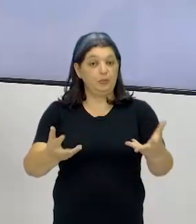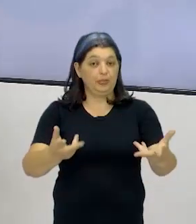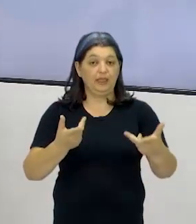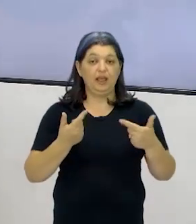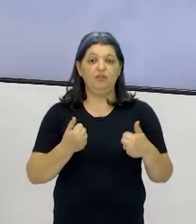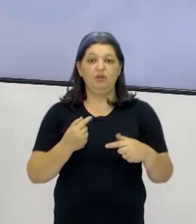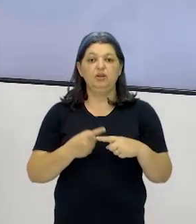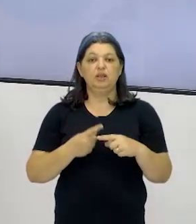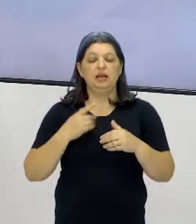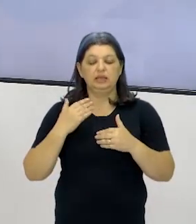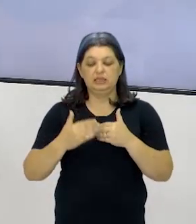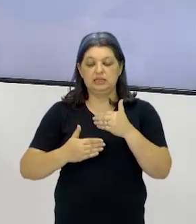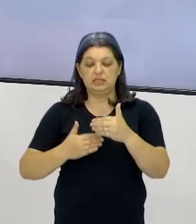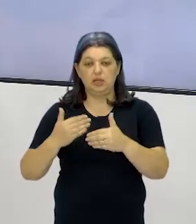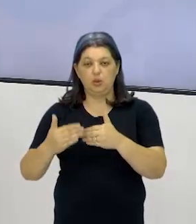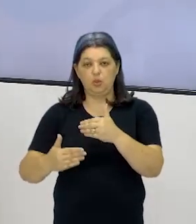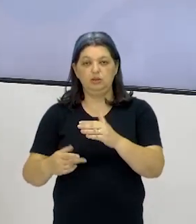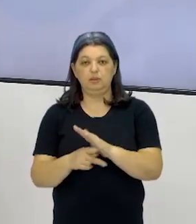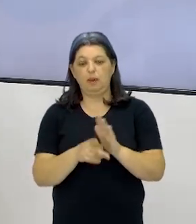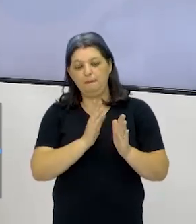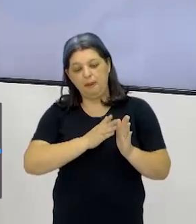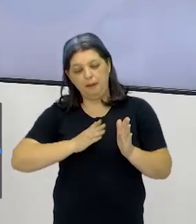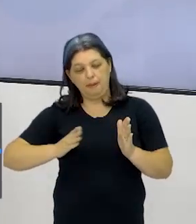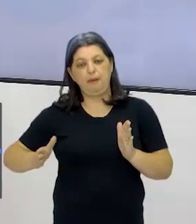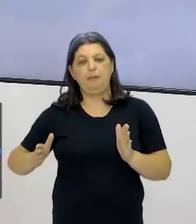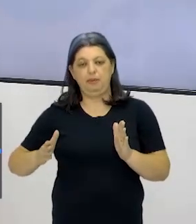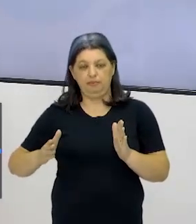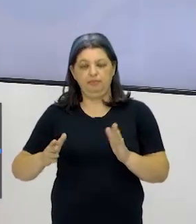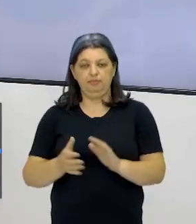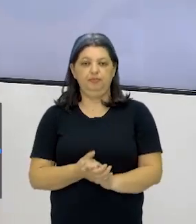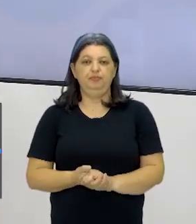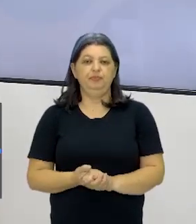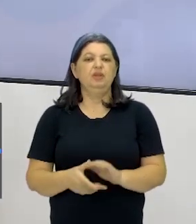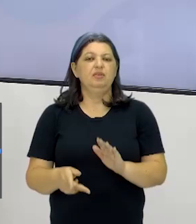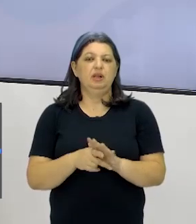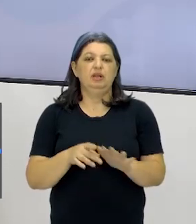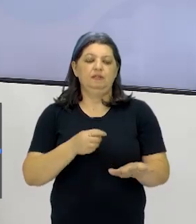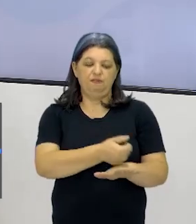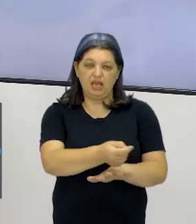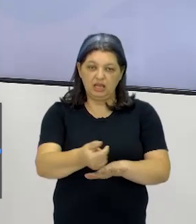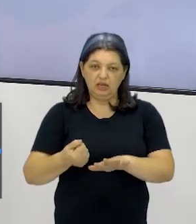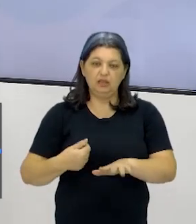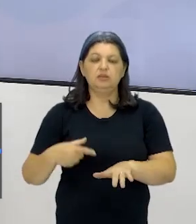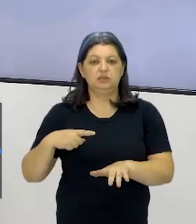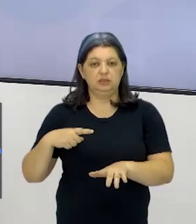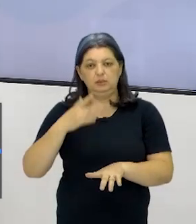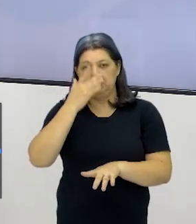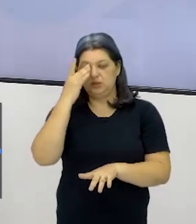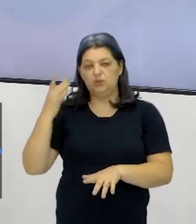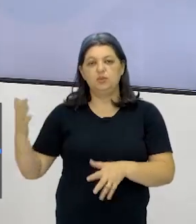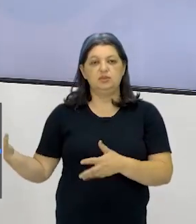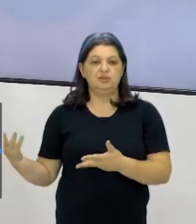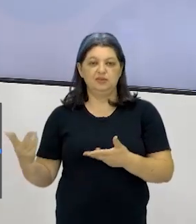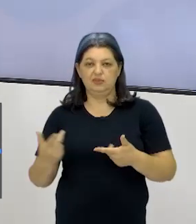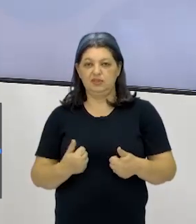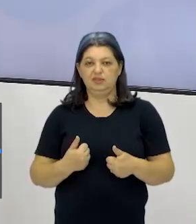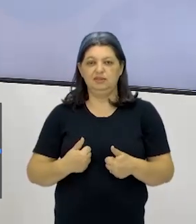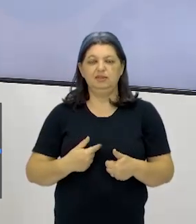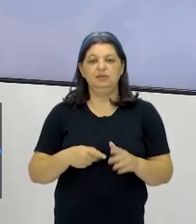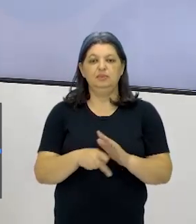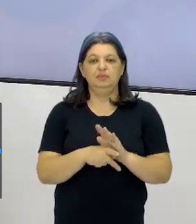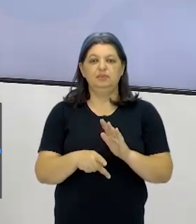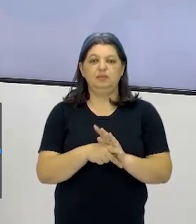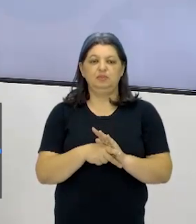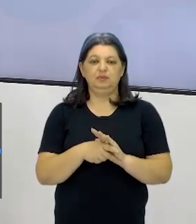numa sequência de aulas espetacular, não percam, vamos falar de fake news, vamos ter convidados nas próximas aulas, tem uma aula chamada